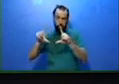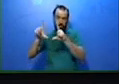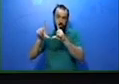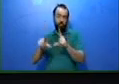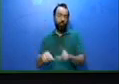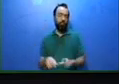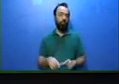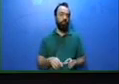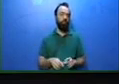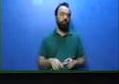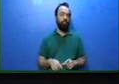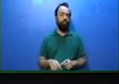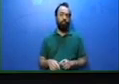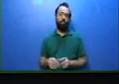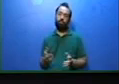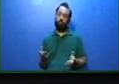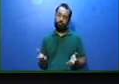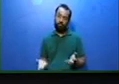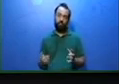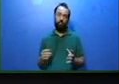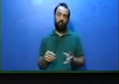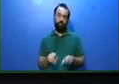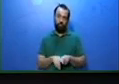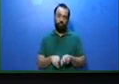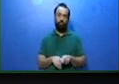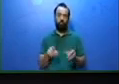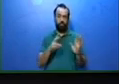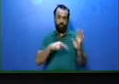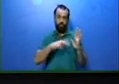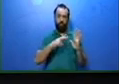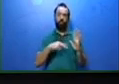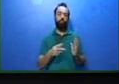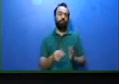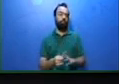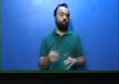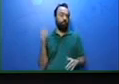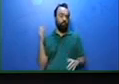de imagem, que não deixa de ser uma forma de ler, né?